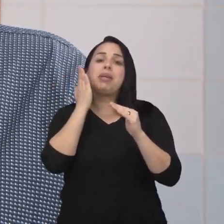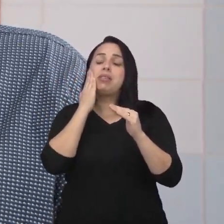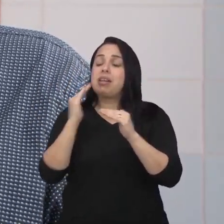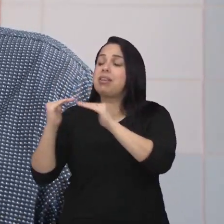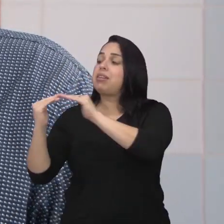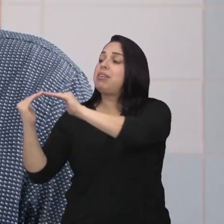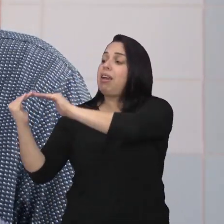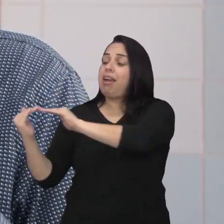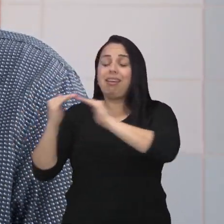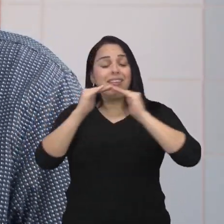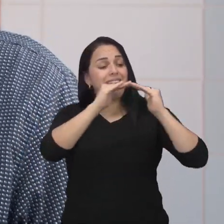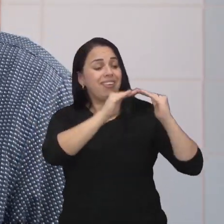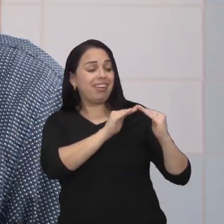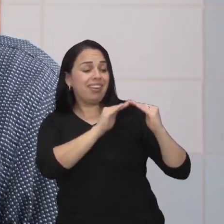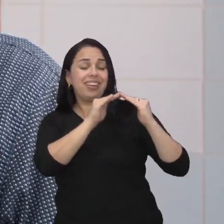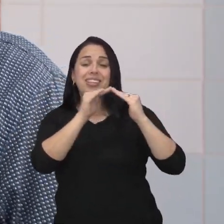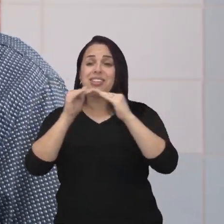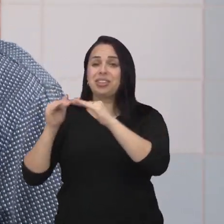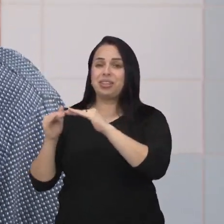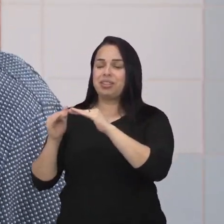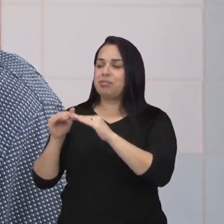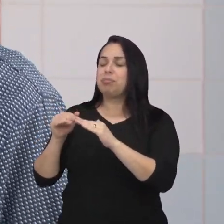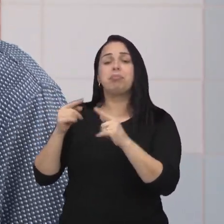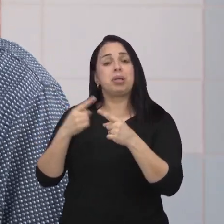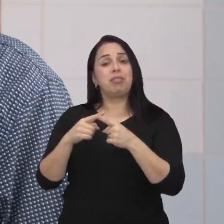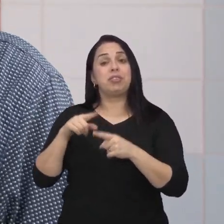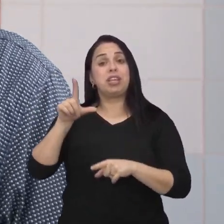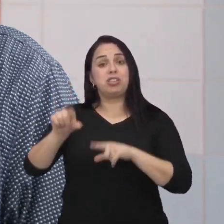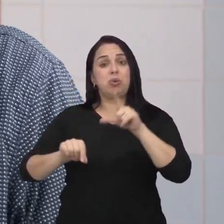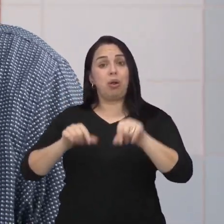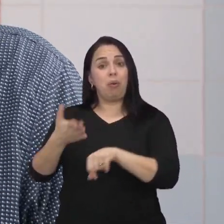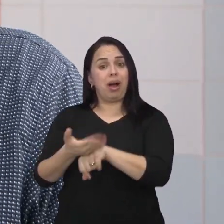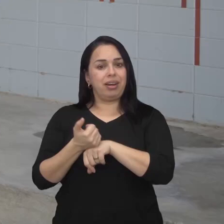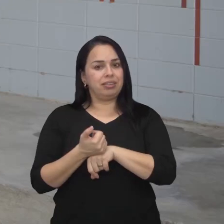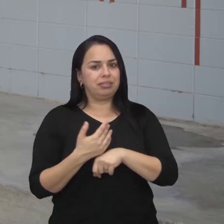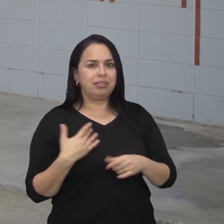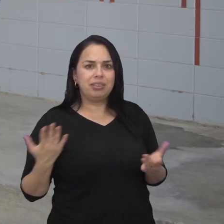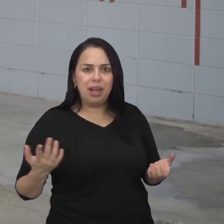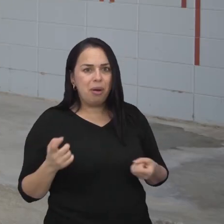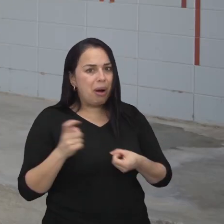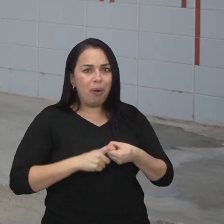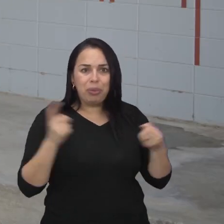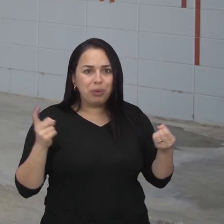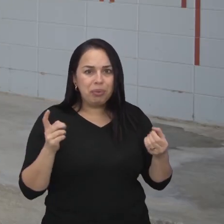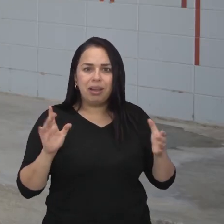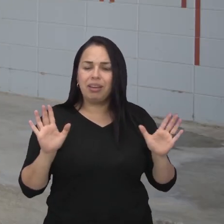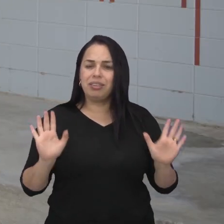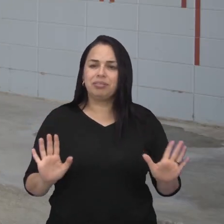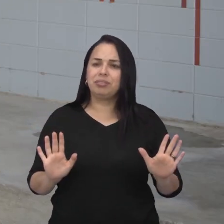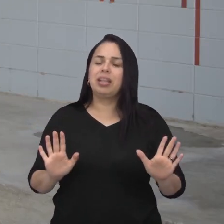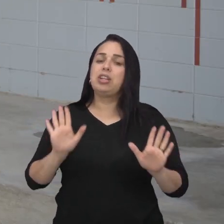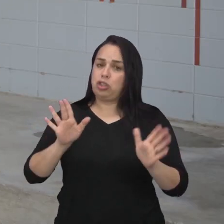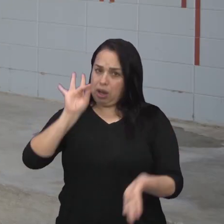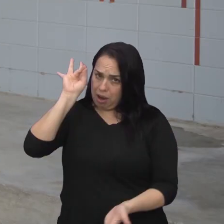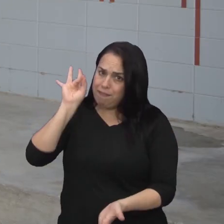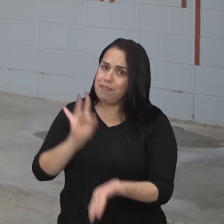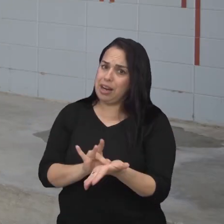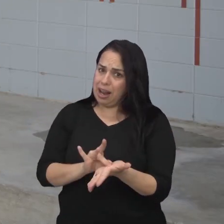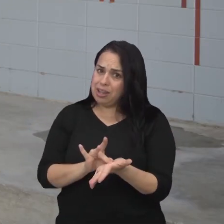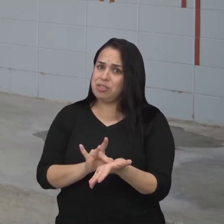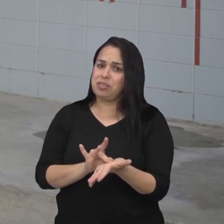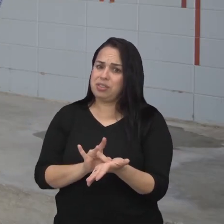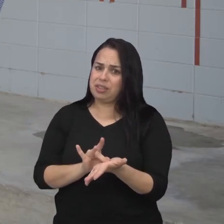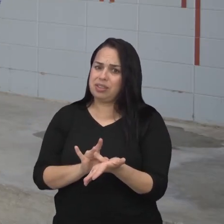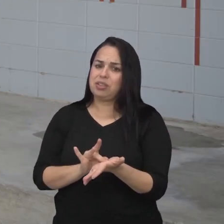os seus vizinhos, que você praticamente os escolhe também. Não é uma utopia? Não, já é uma realidade.